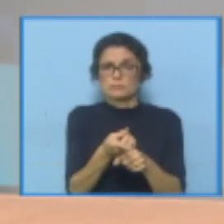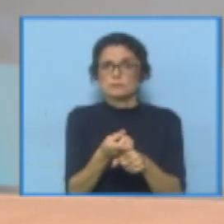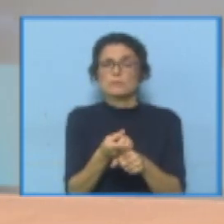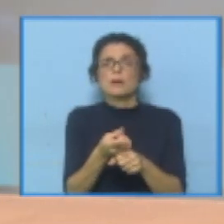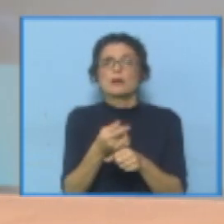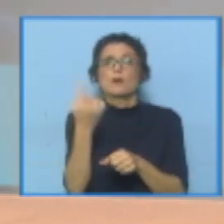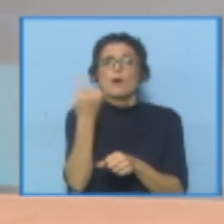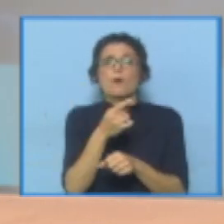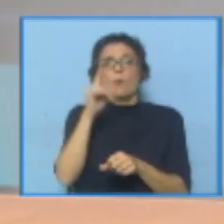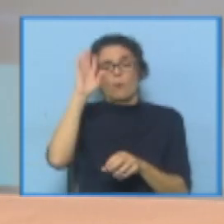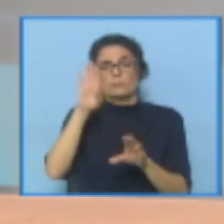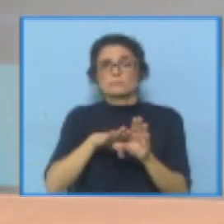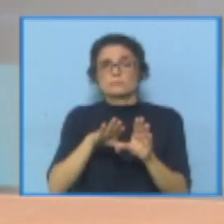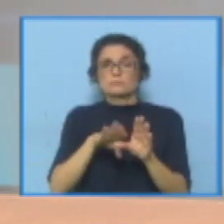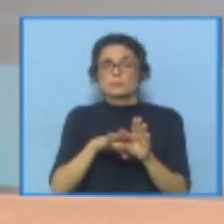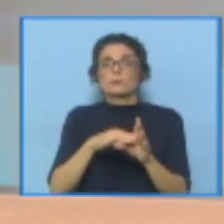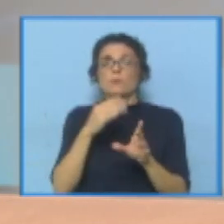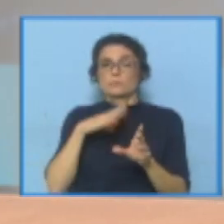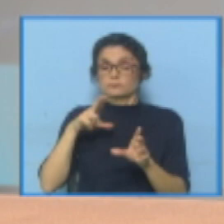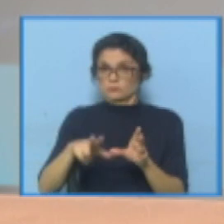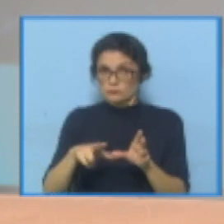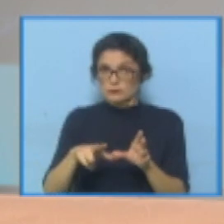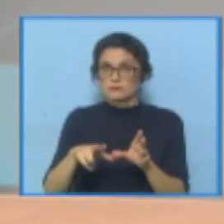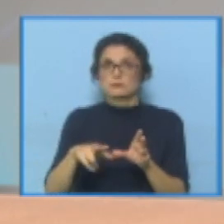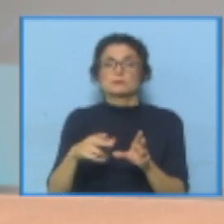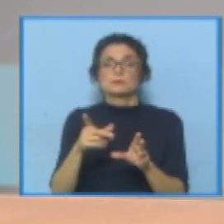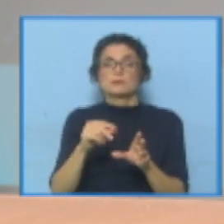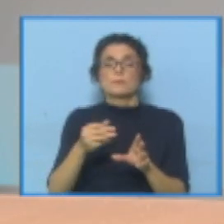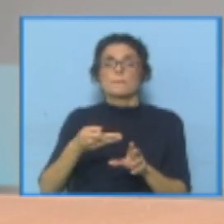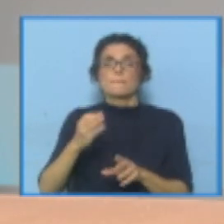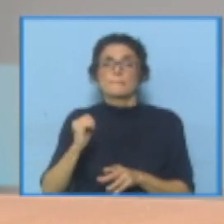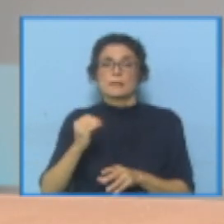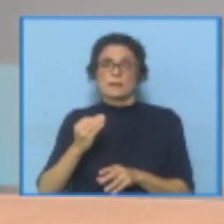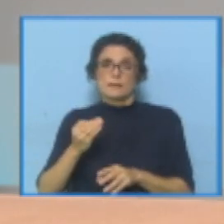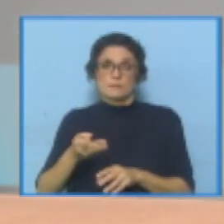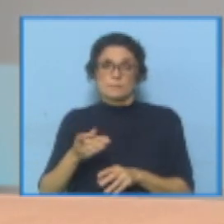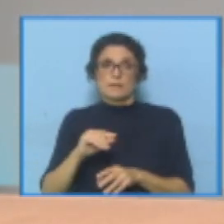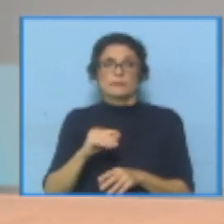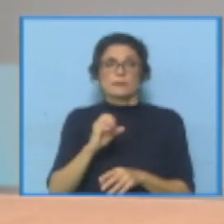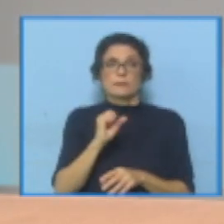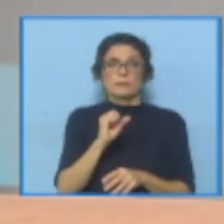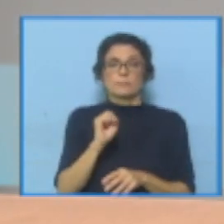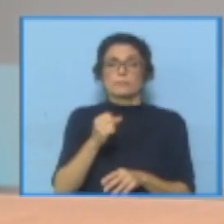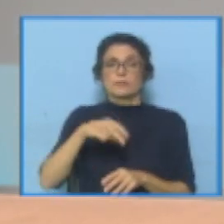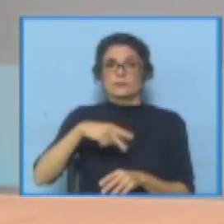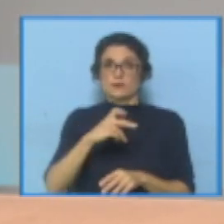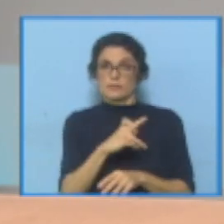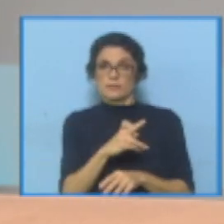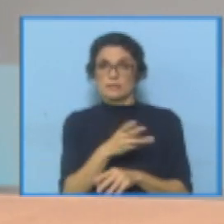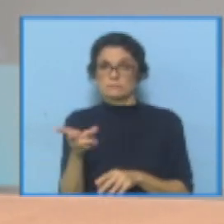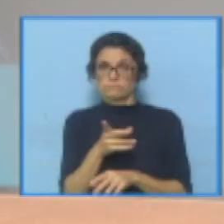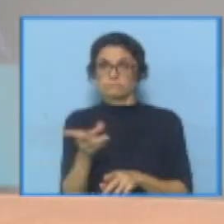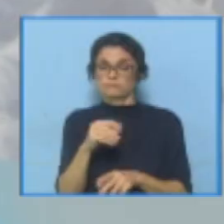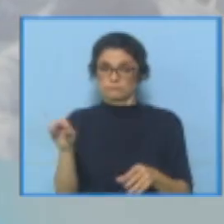Psicólogos Portugueses, temos 2 parceiros importantes que são a PSP e a GNR, sendo que então os seus agentes daqueles programas,